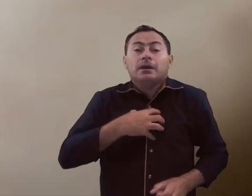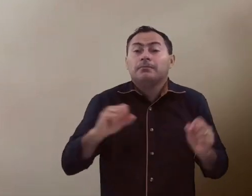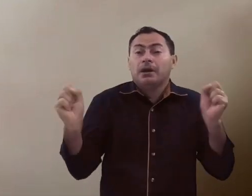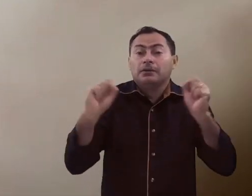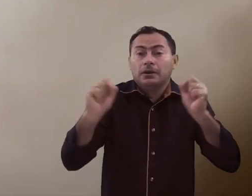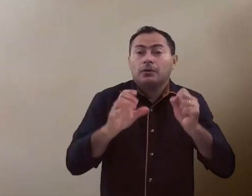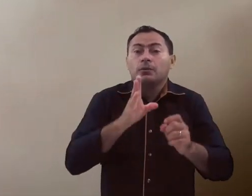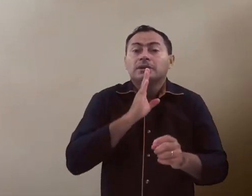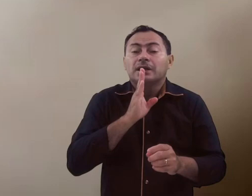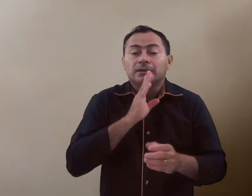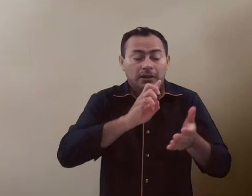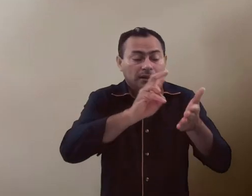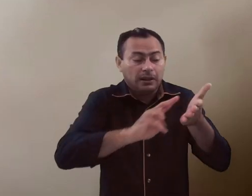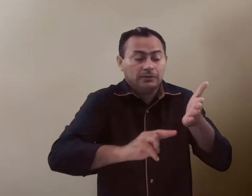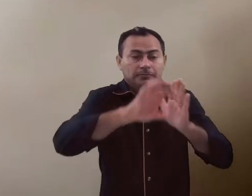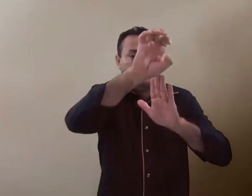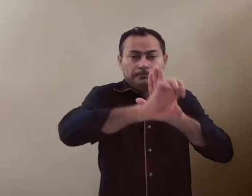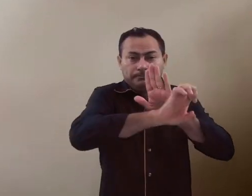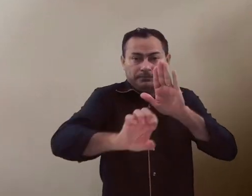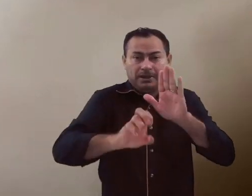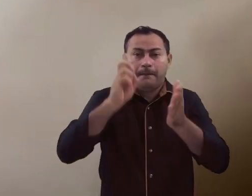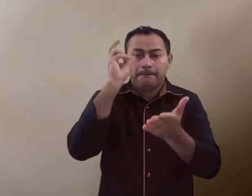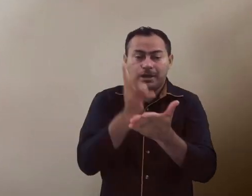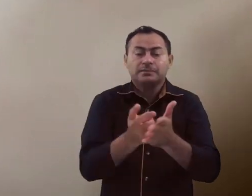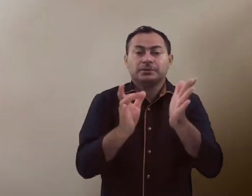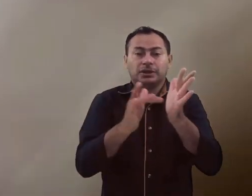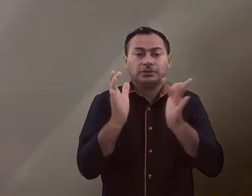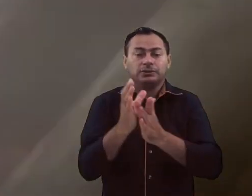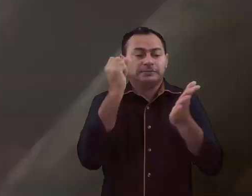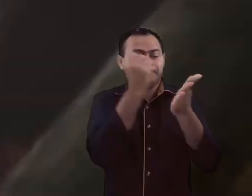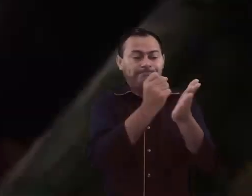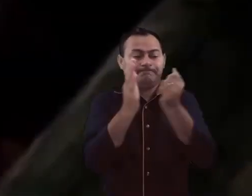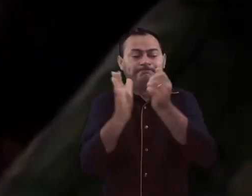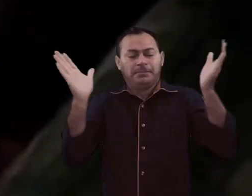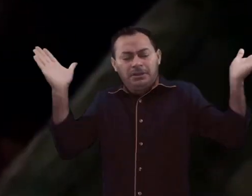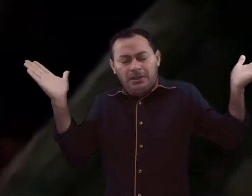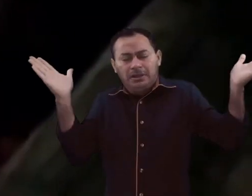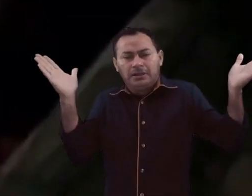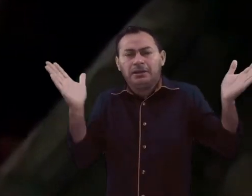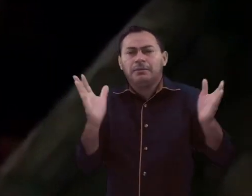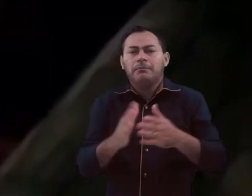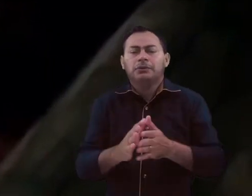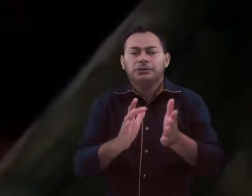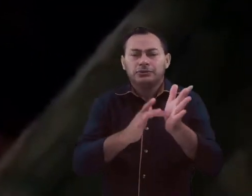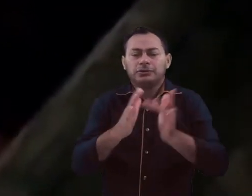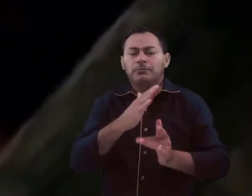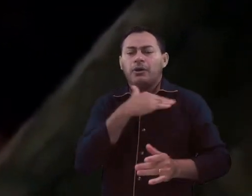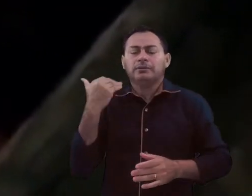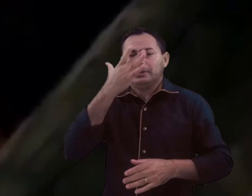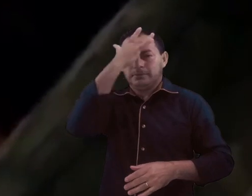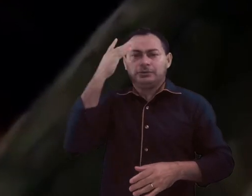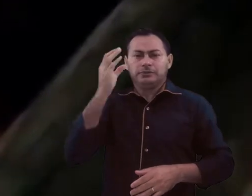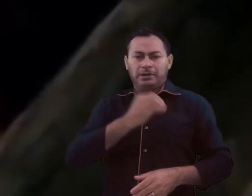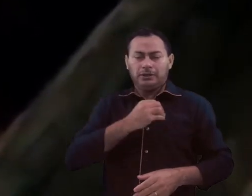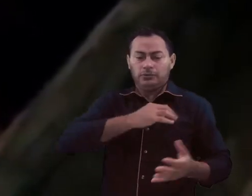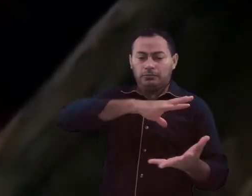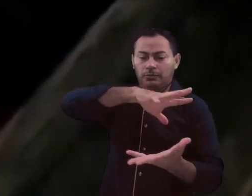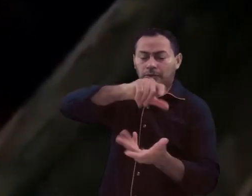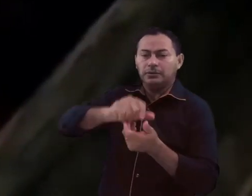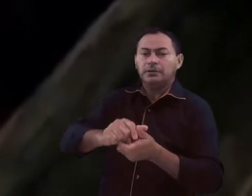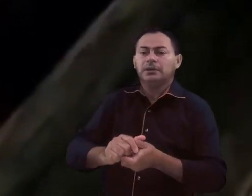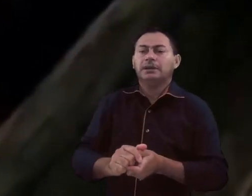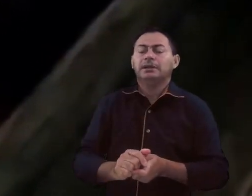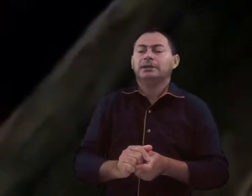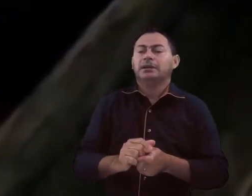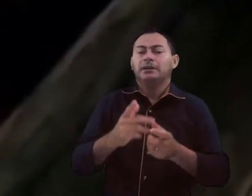sentimento maravilhoso conhecemos lendo nos evangelhos que mesmo na cruz, quando Jesus estava morrendo pelos pecadores do mundo, por aqueles